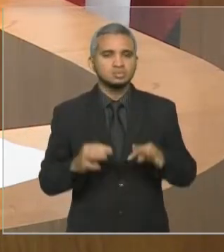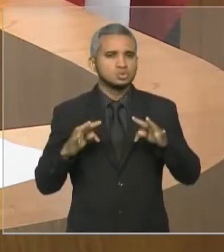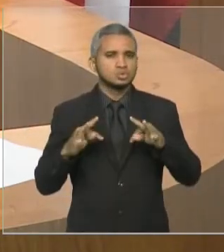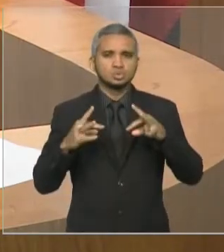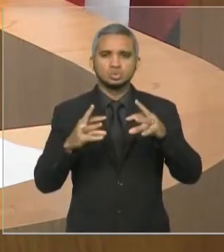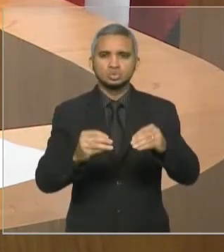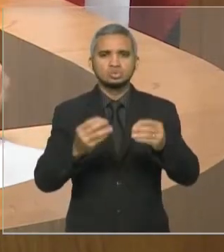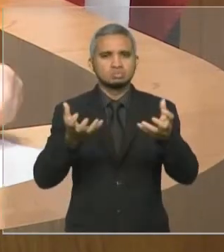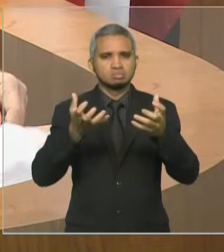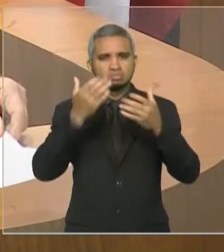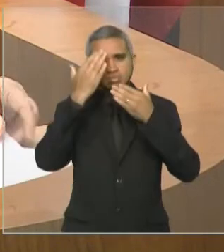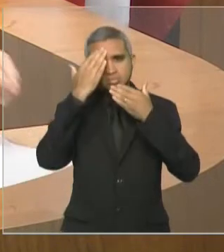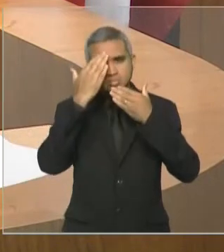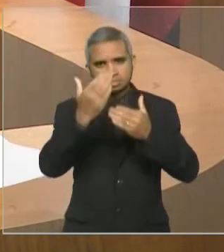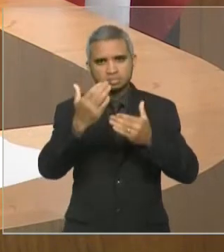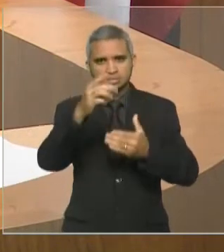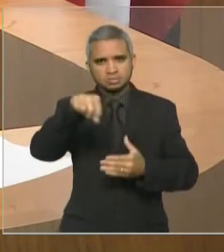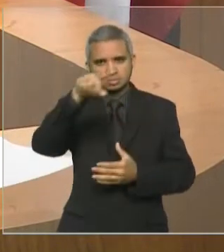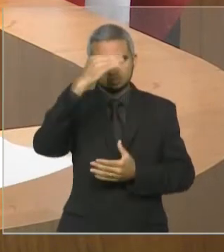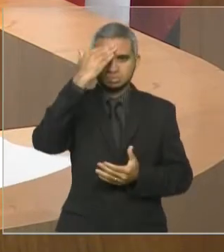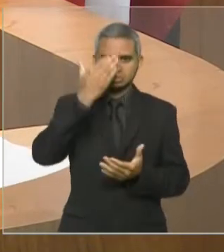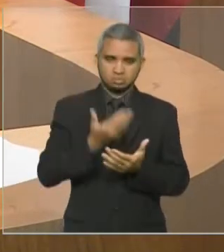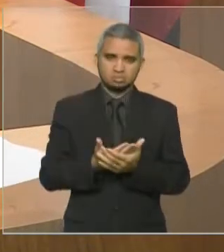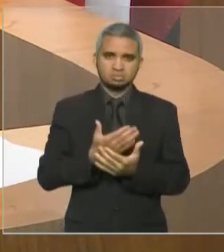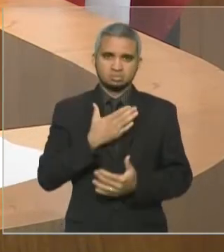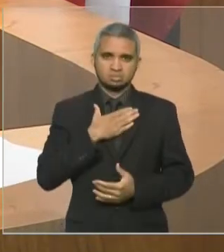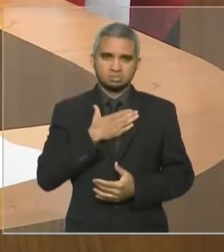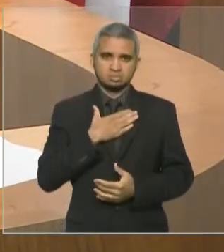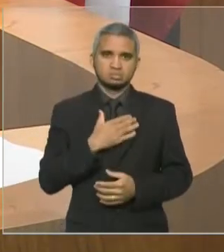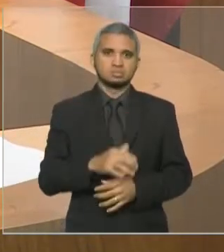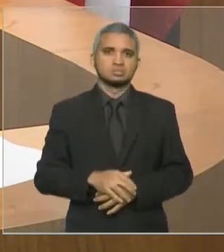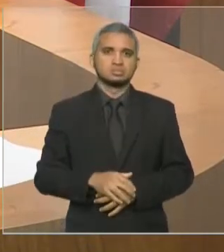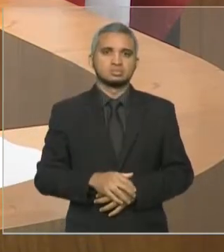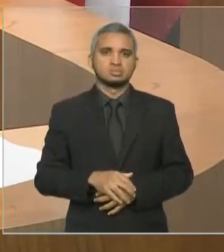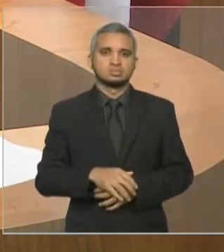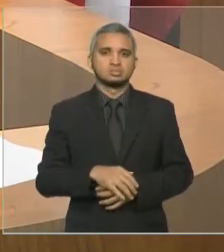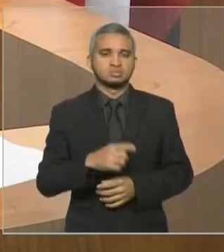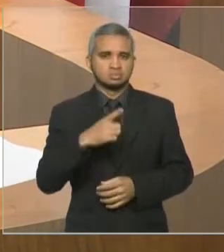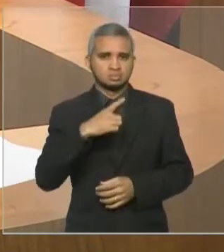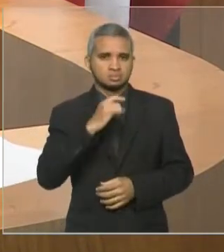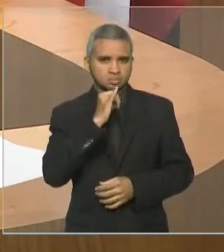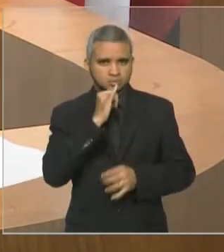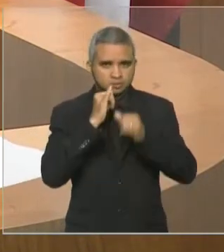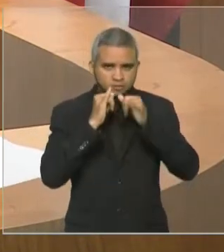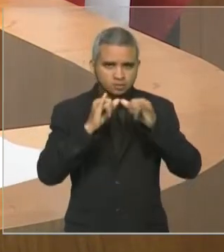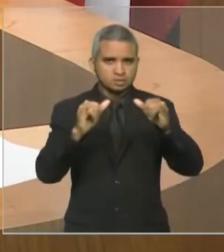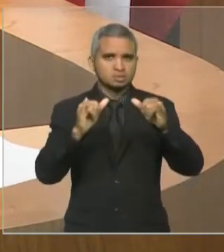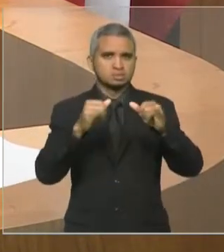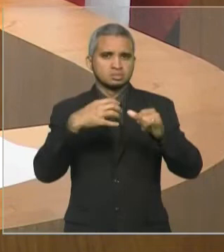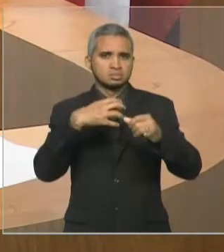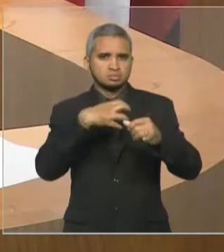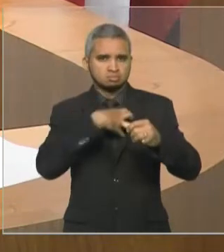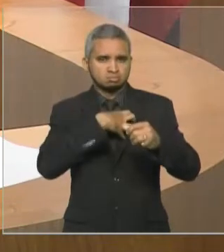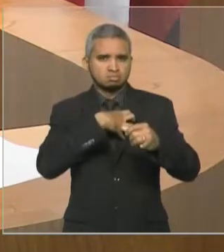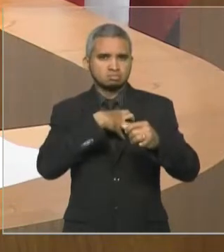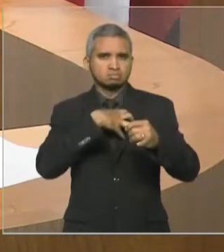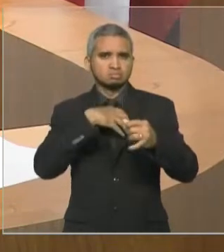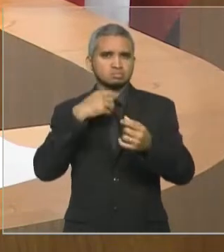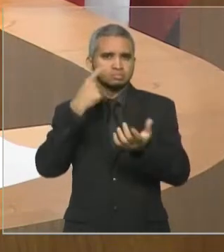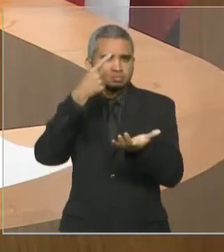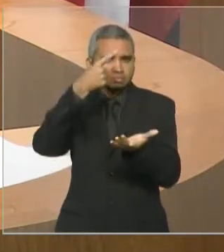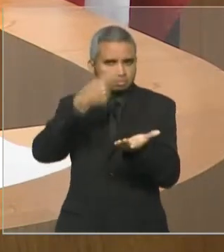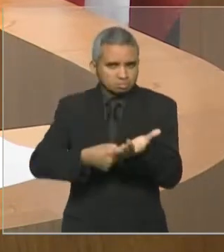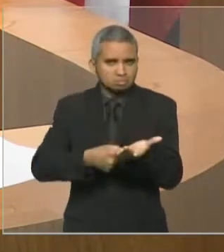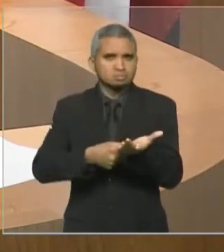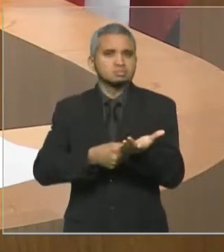a confiança em quem em mim foi depositada, assegurando a todos que o nosso propósito é exercer o mandato de